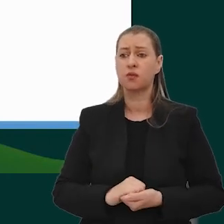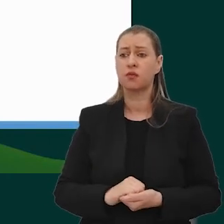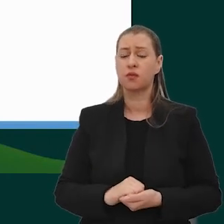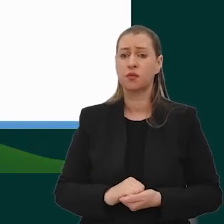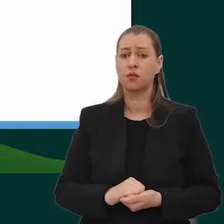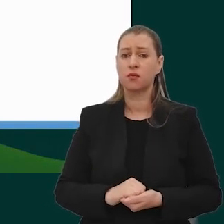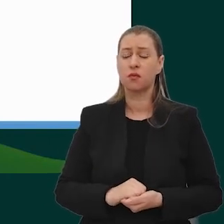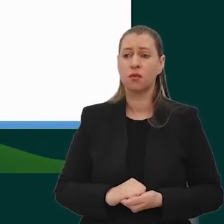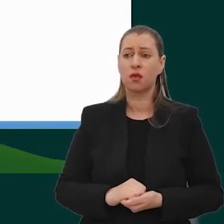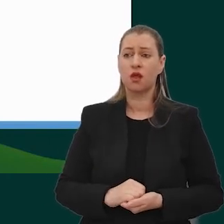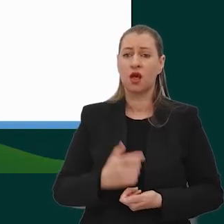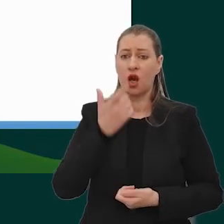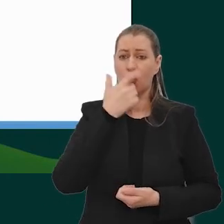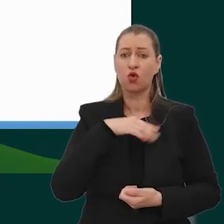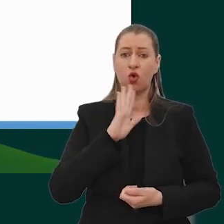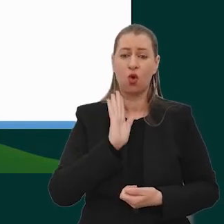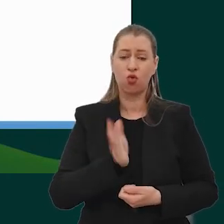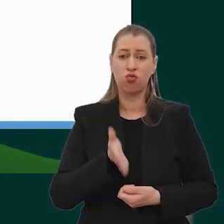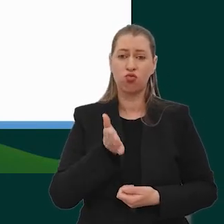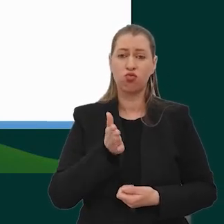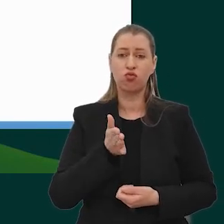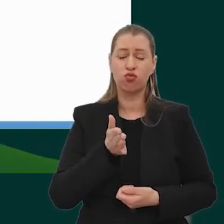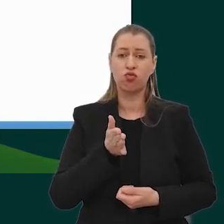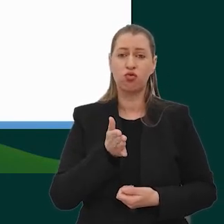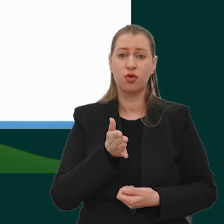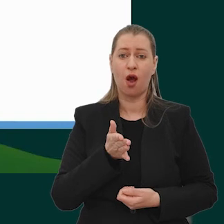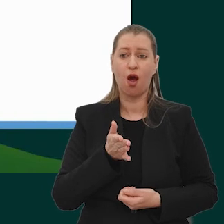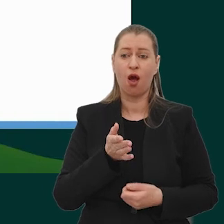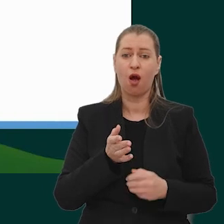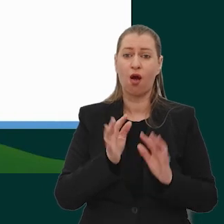Acho que eu já quase me estourei no tempo.